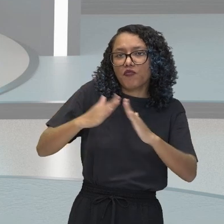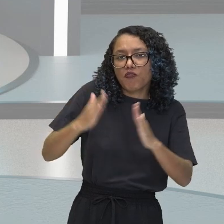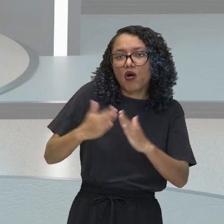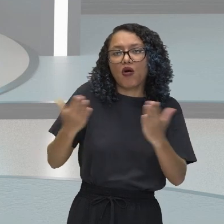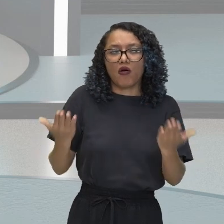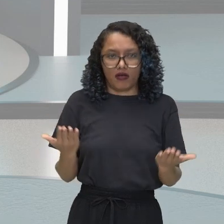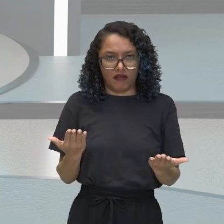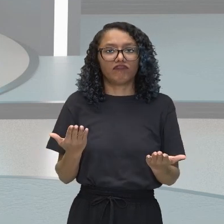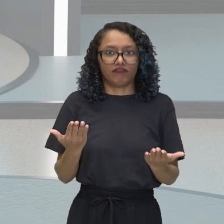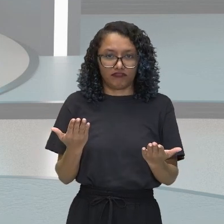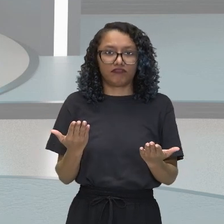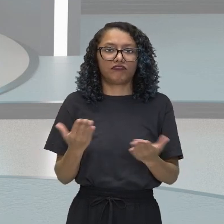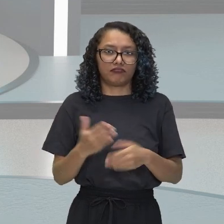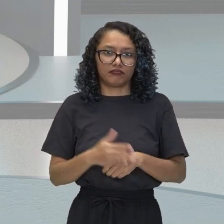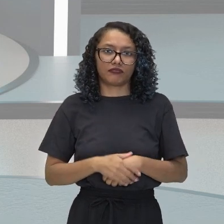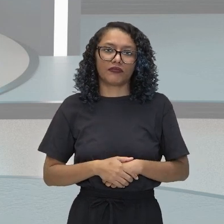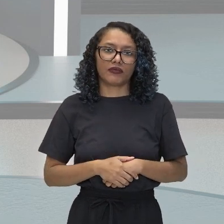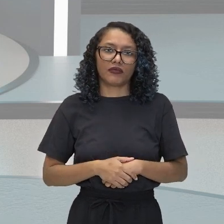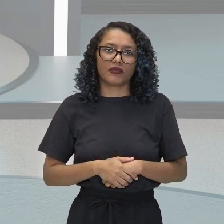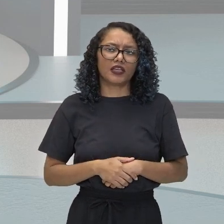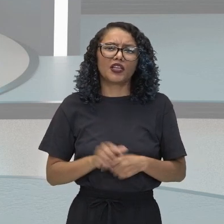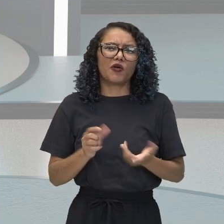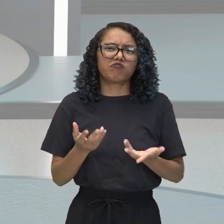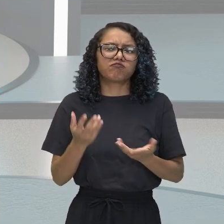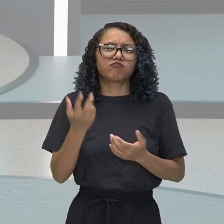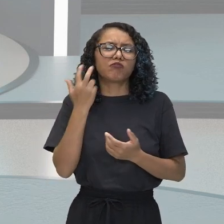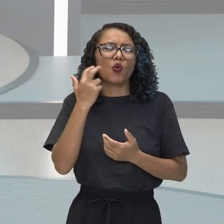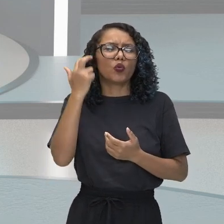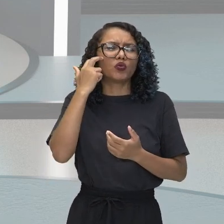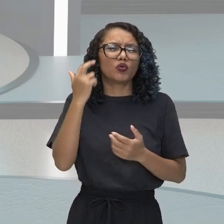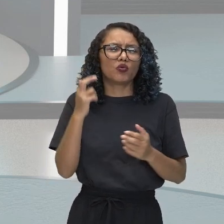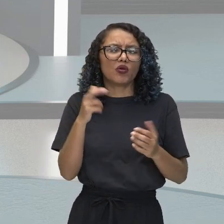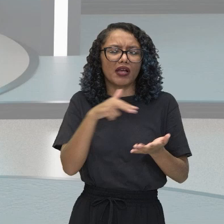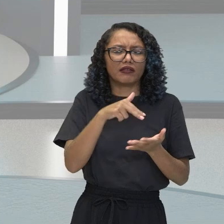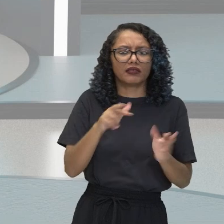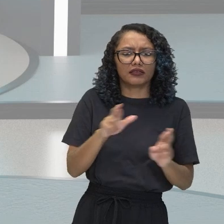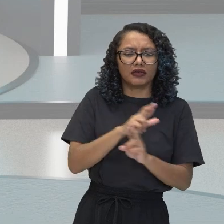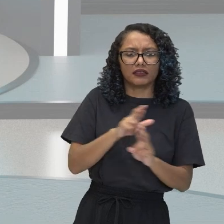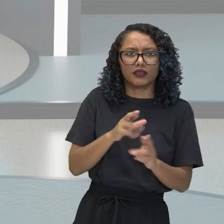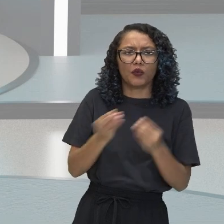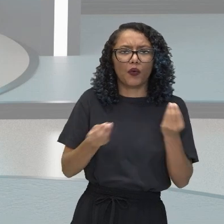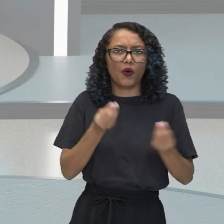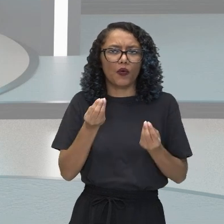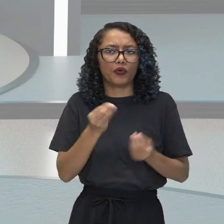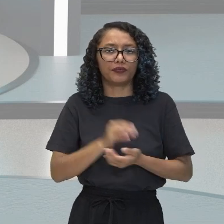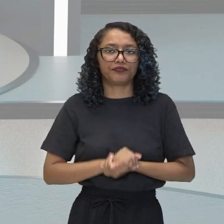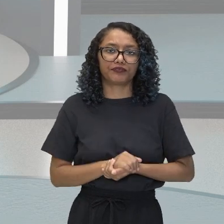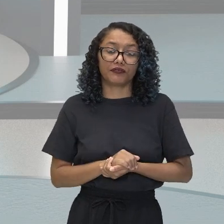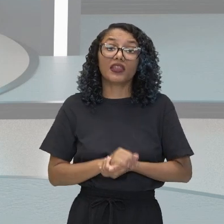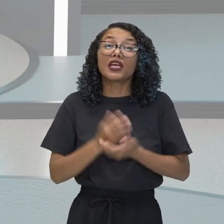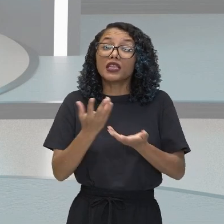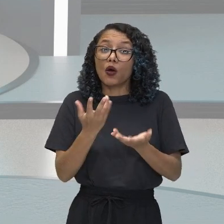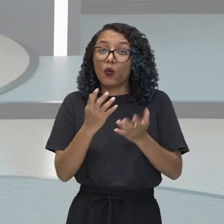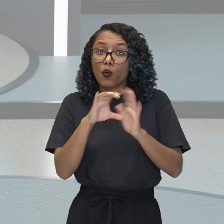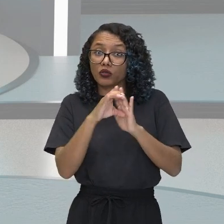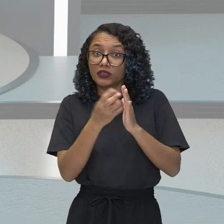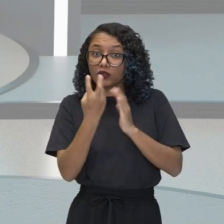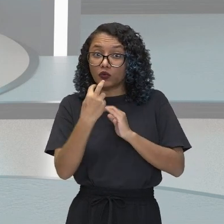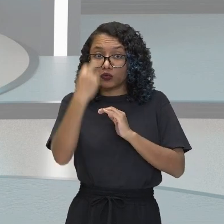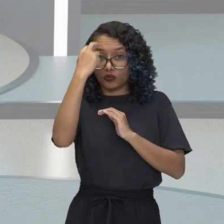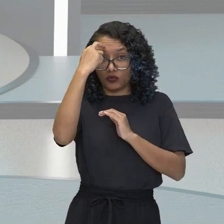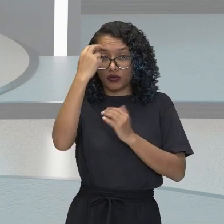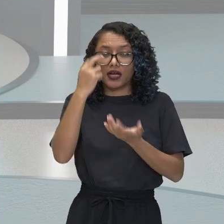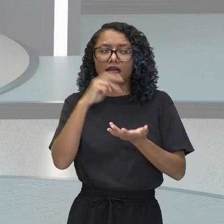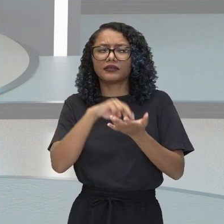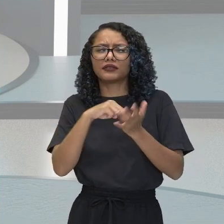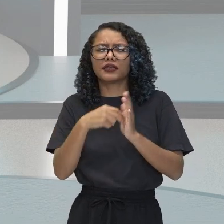seria então essa questão da cultura? A cultura diz respeito a tudo aquilo que caracteriza a